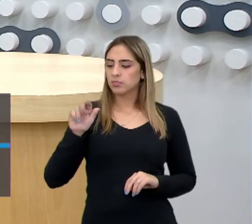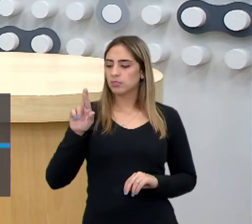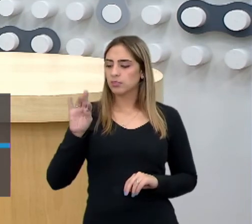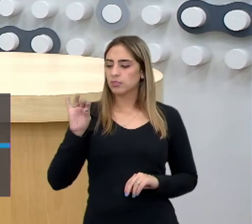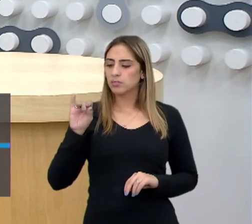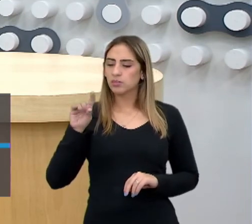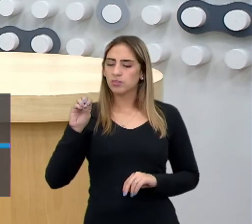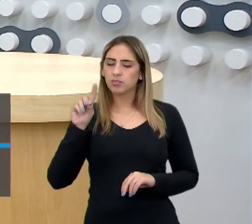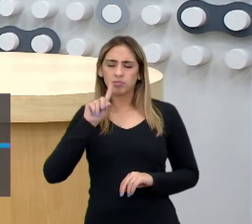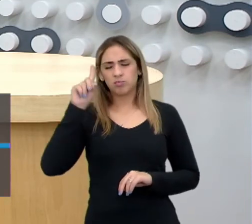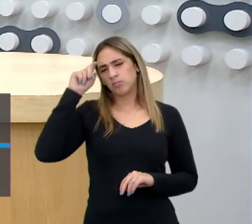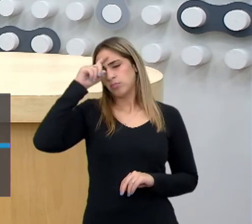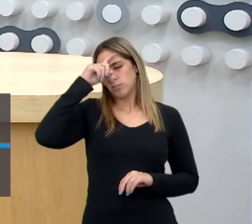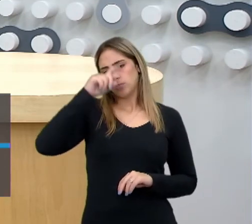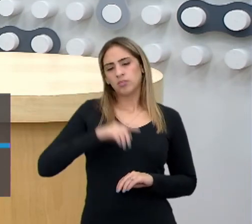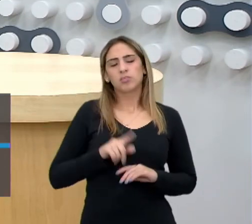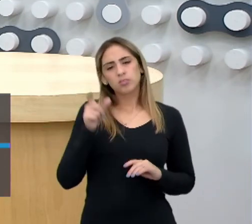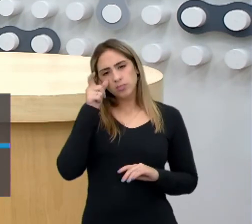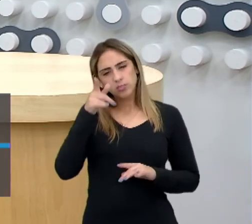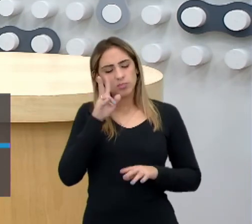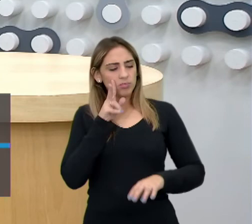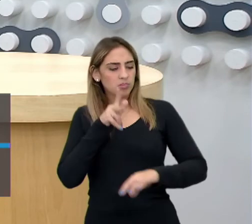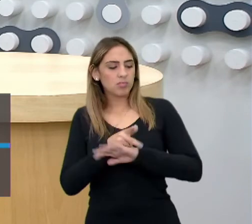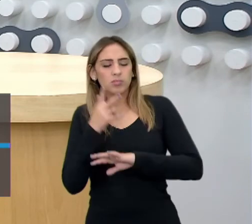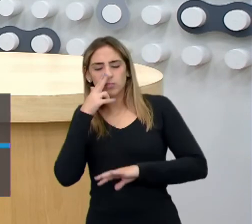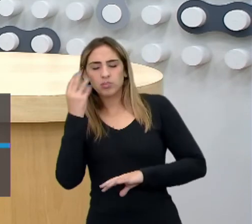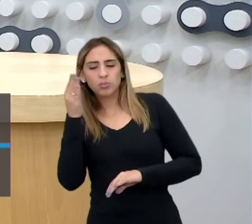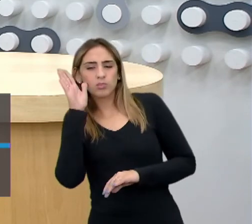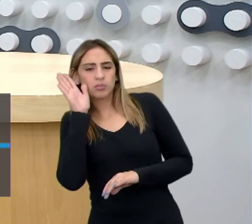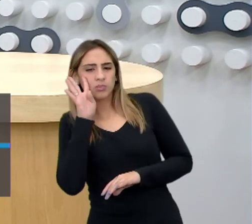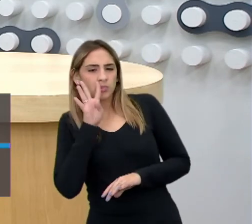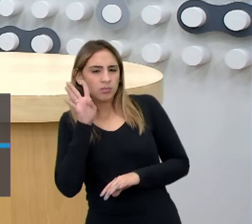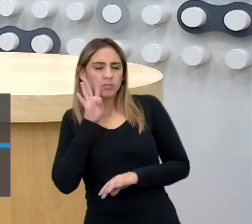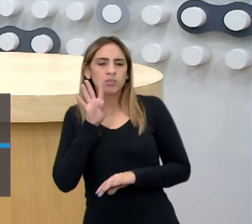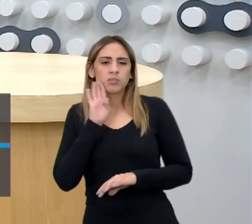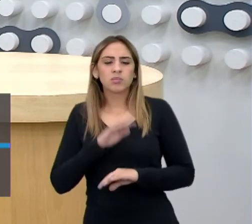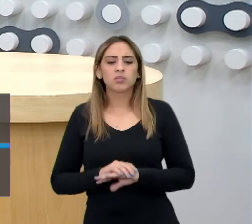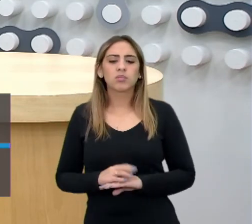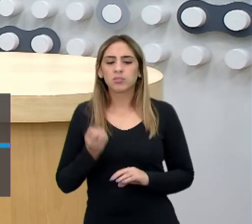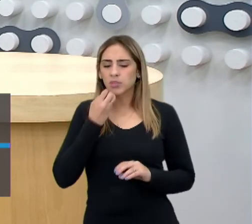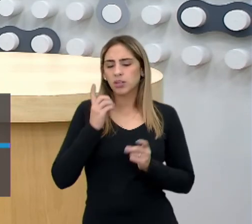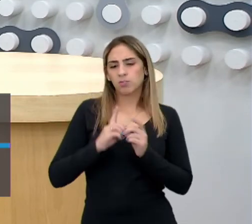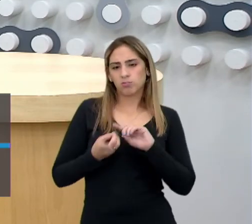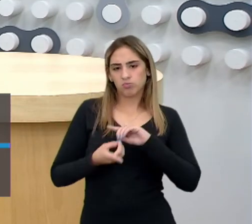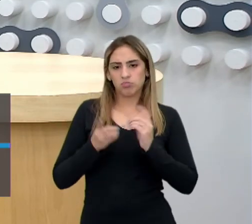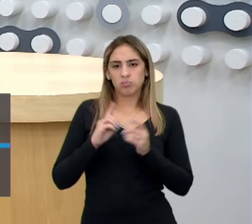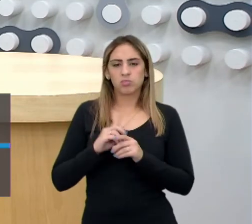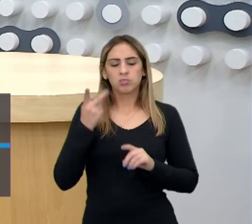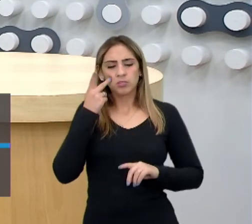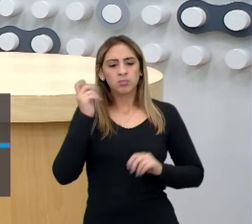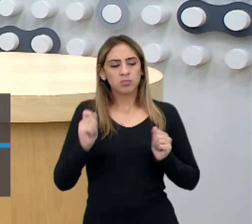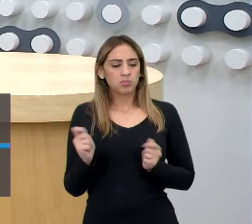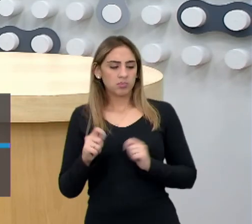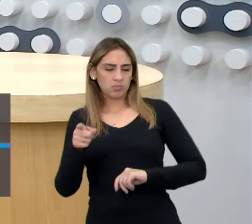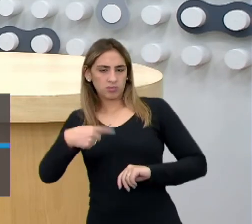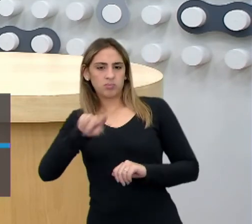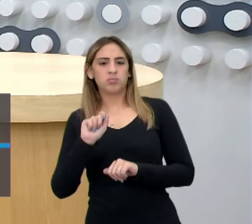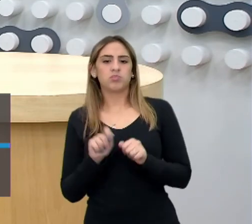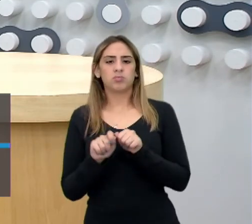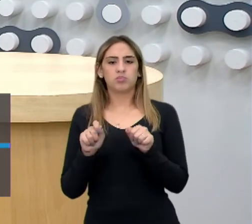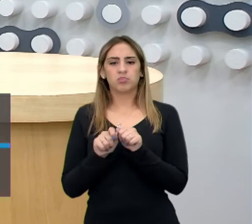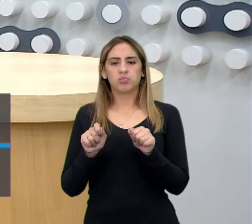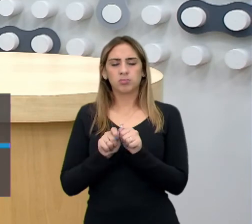não é difícil, né? Eu assisti esse vídeo aí, achei bem interessante, né? Ele é bem didático, dá para vocês aí fazerem